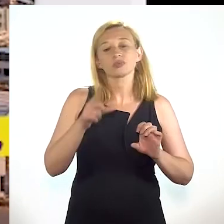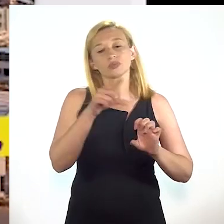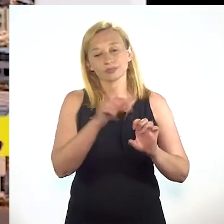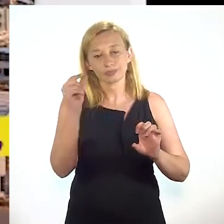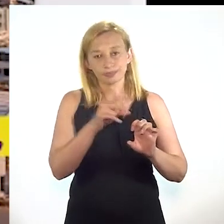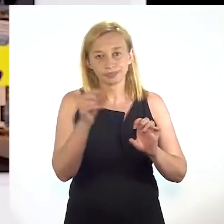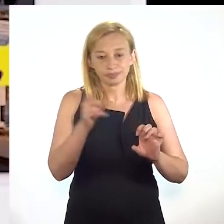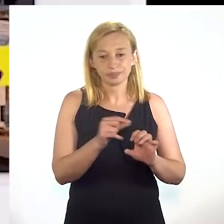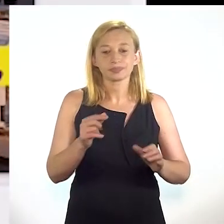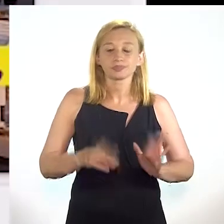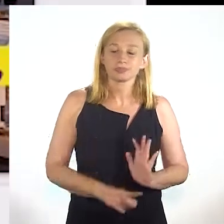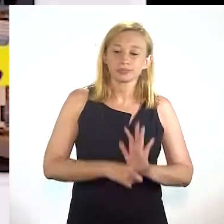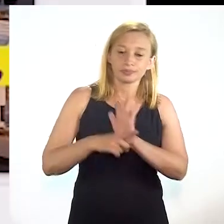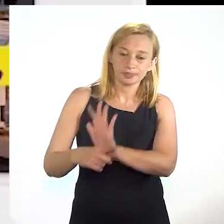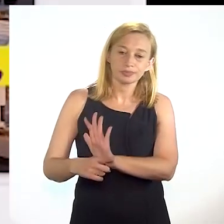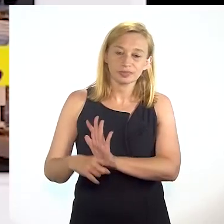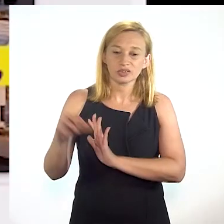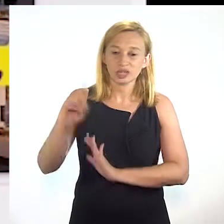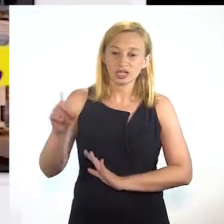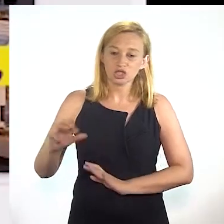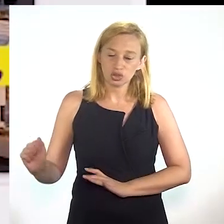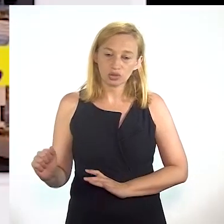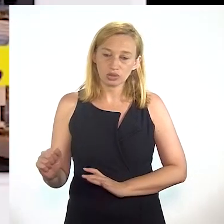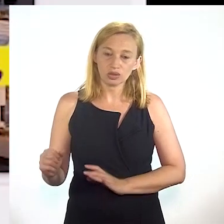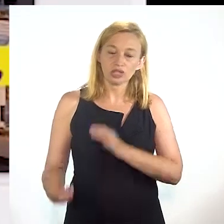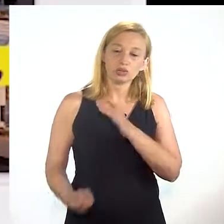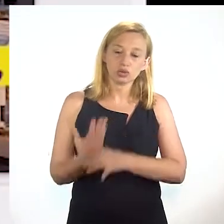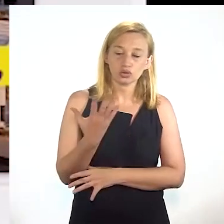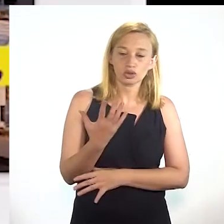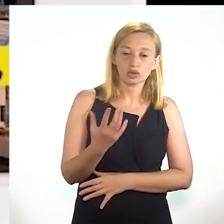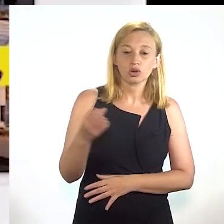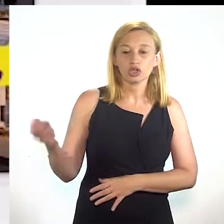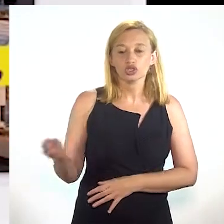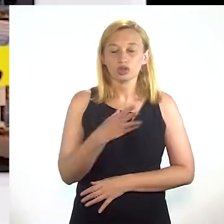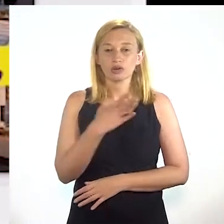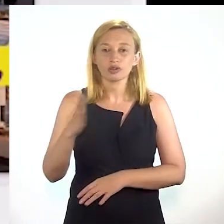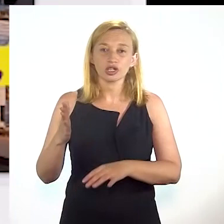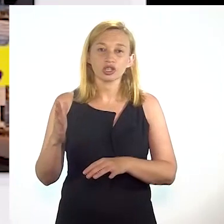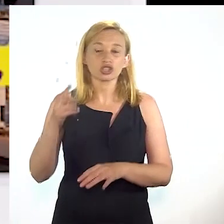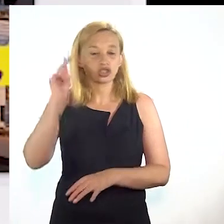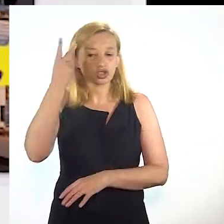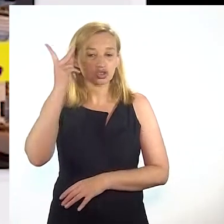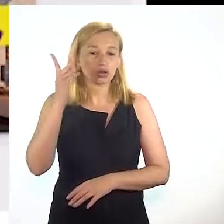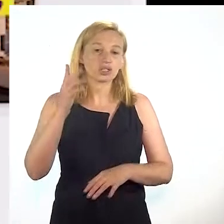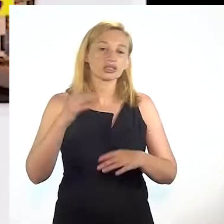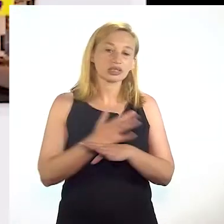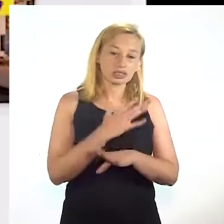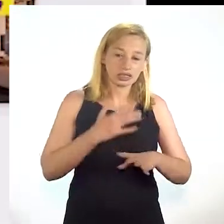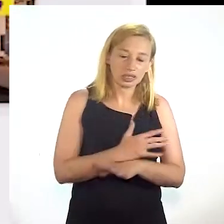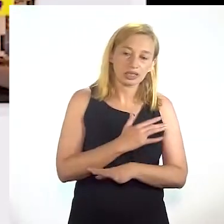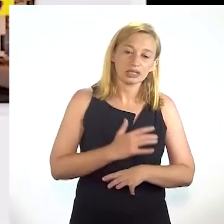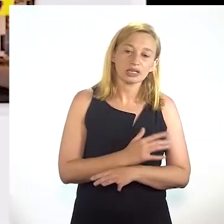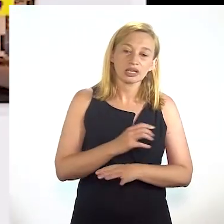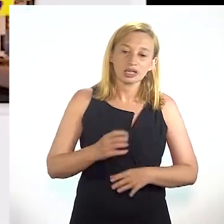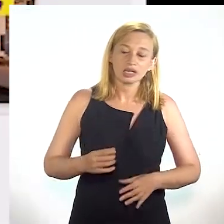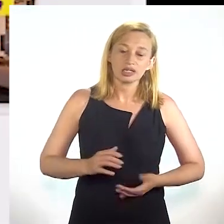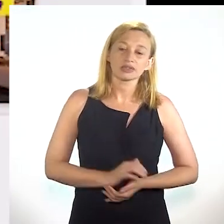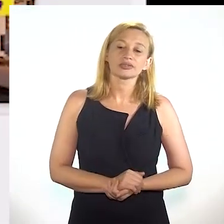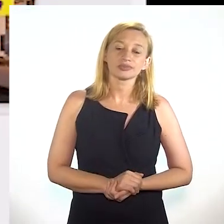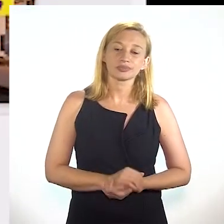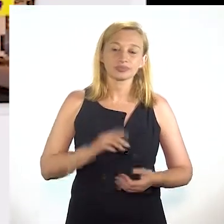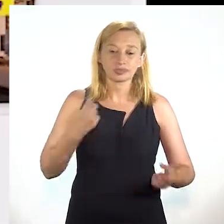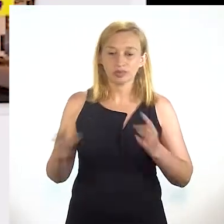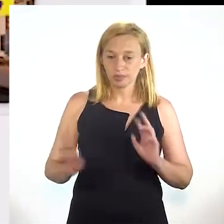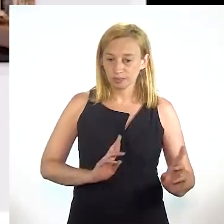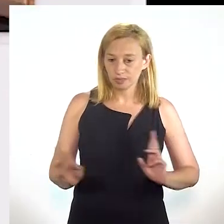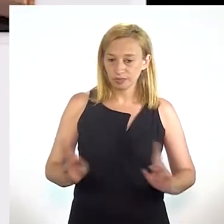de incentivar mesmo o empreendedorismo e ajudar essa Zona Norte a construir uma nova história na cidade e a ser